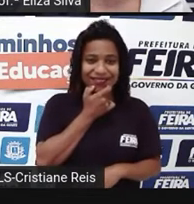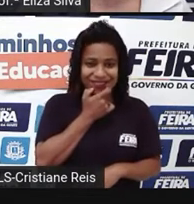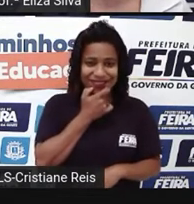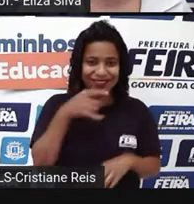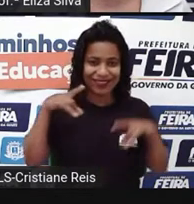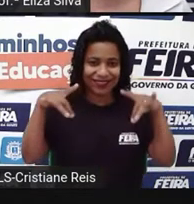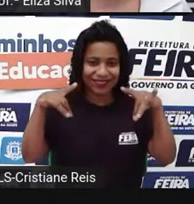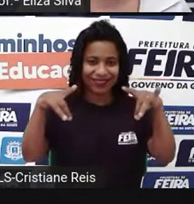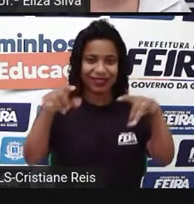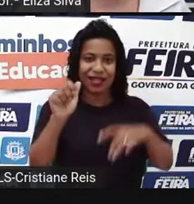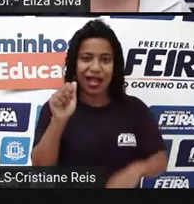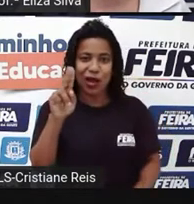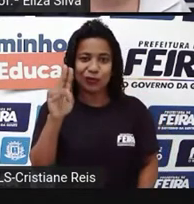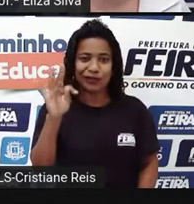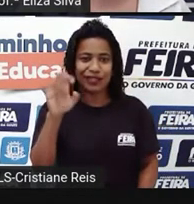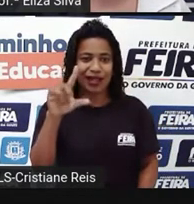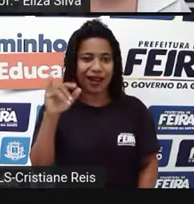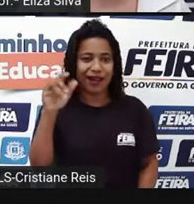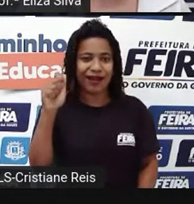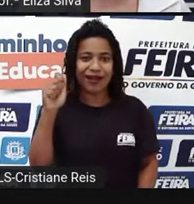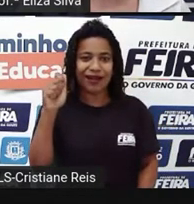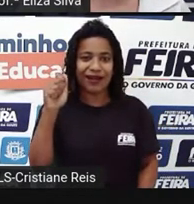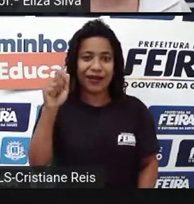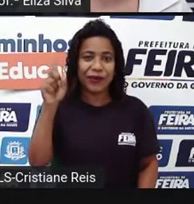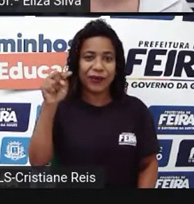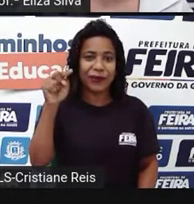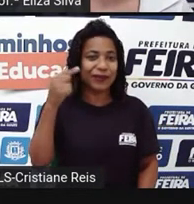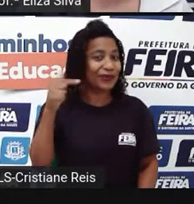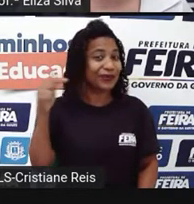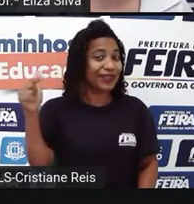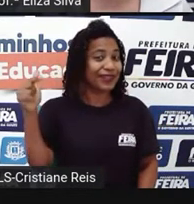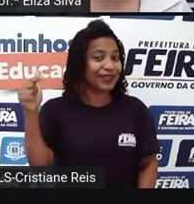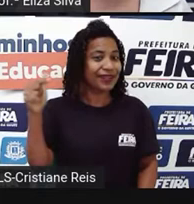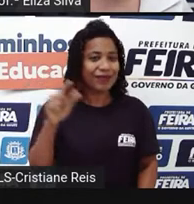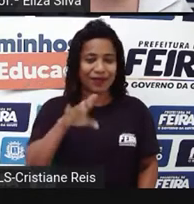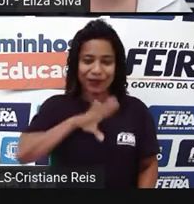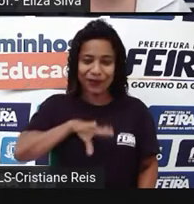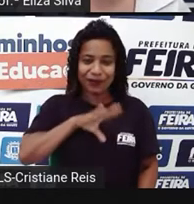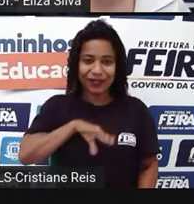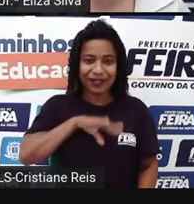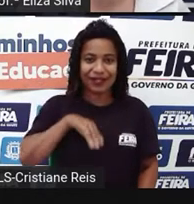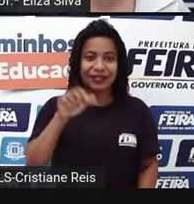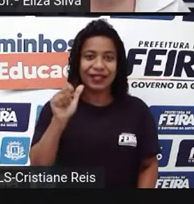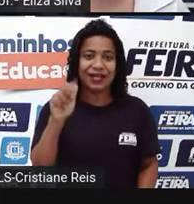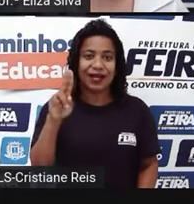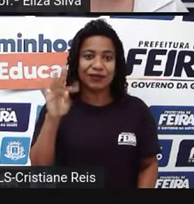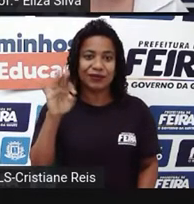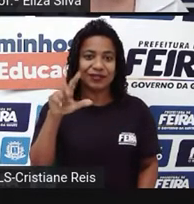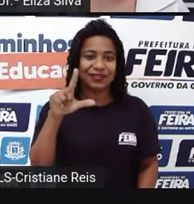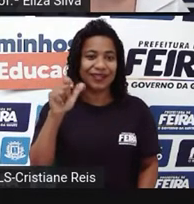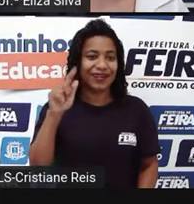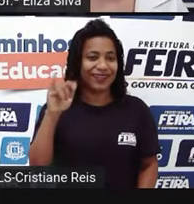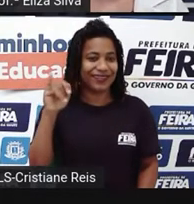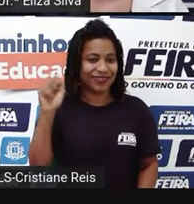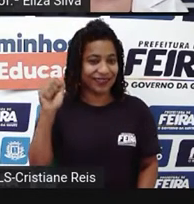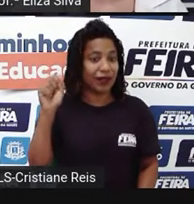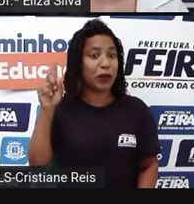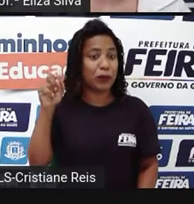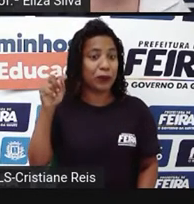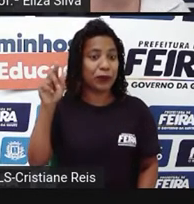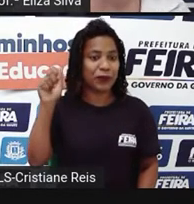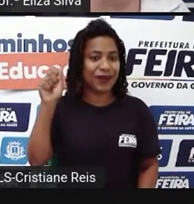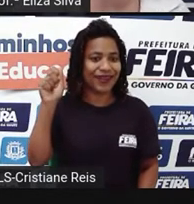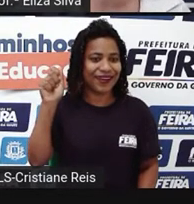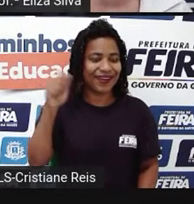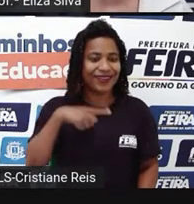no segundo A, né? Na segunda sílaba. Canada, aqui no Brasil, Canadá. Então a gente acentua a